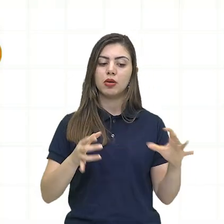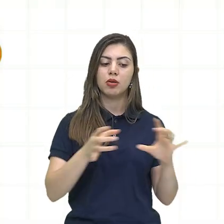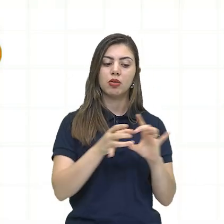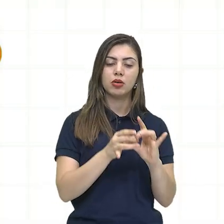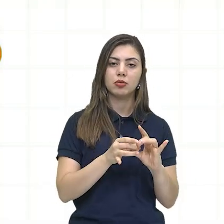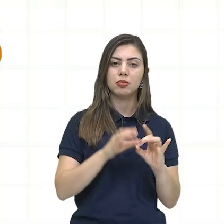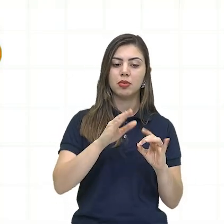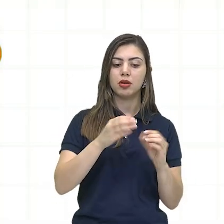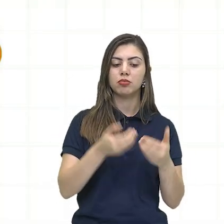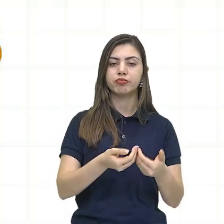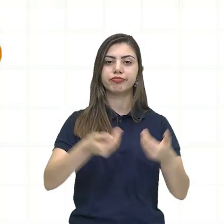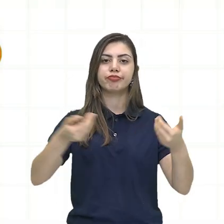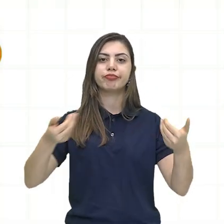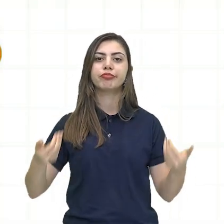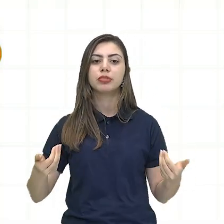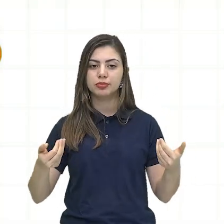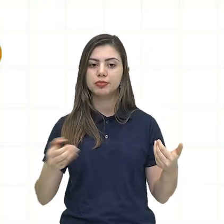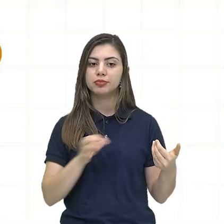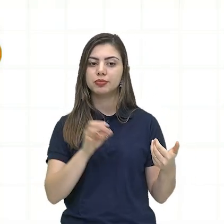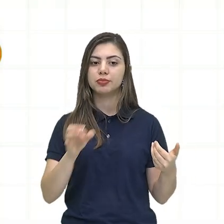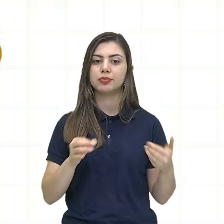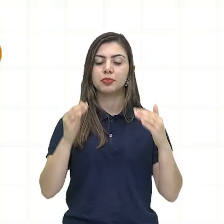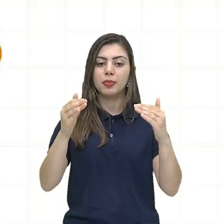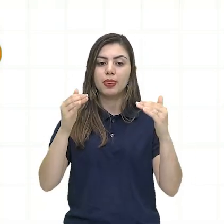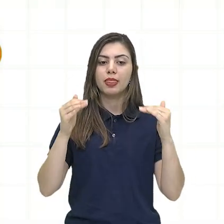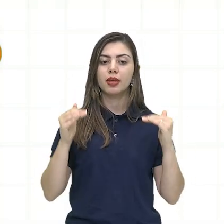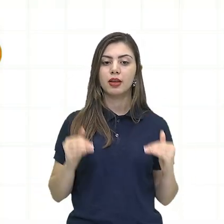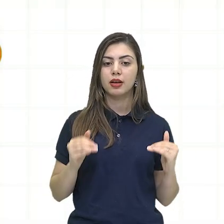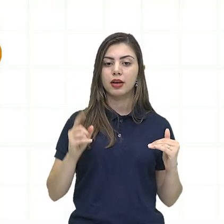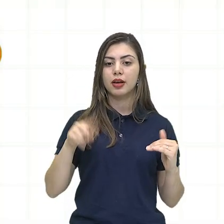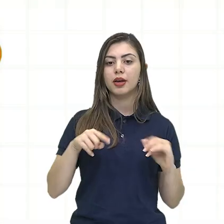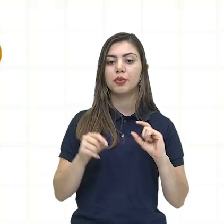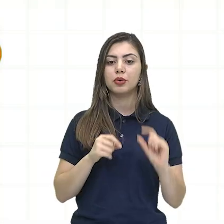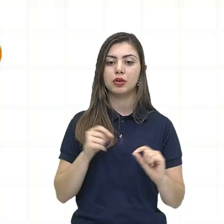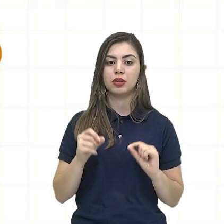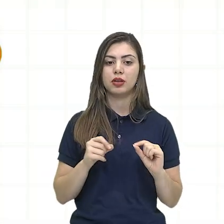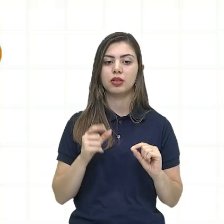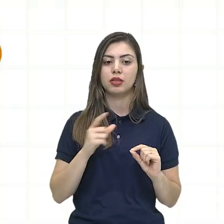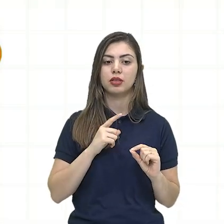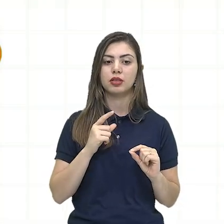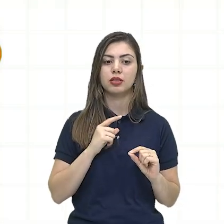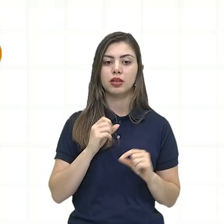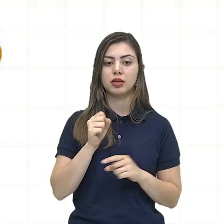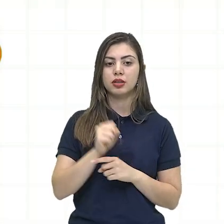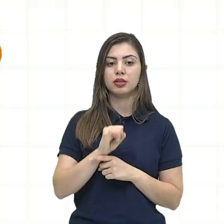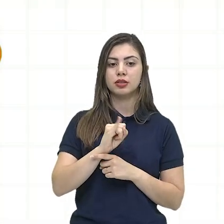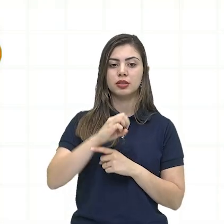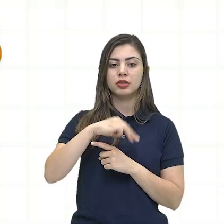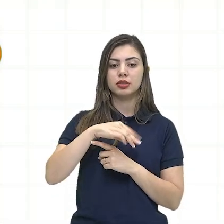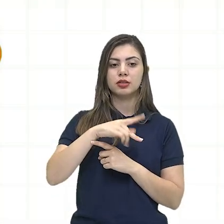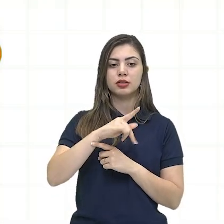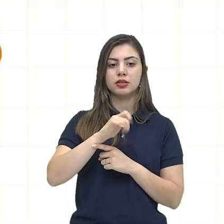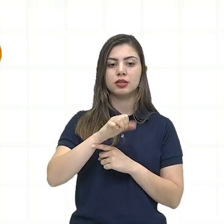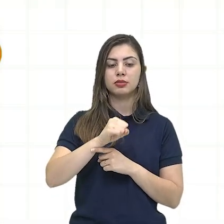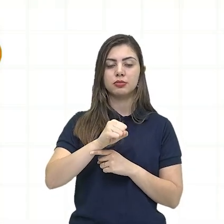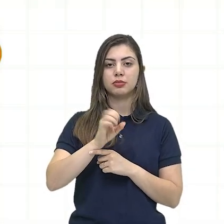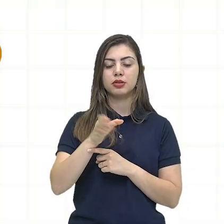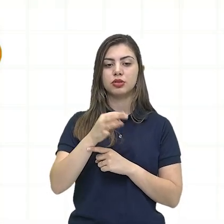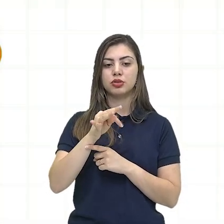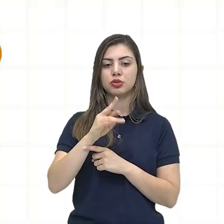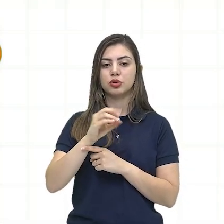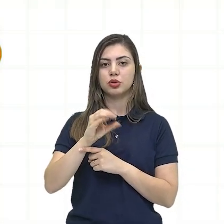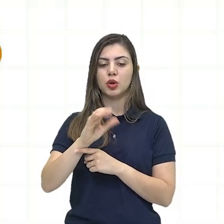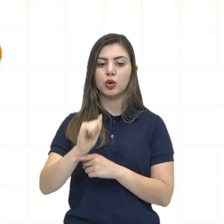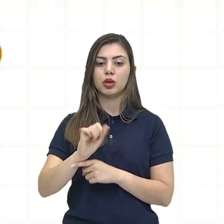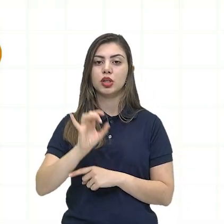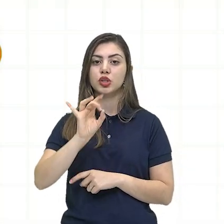se separar, certo? De simples troca, né? Onde apenas um